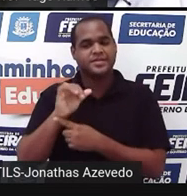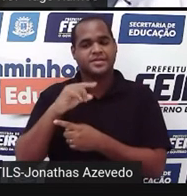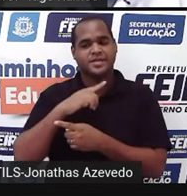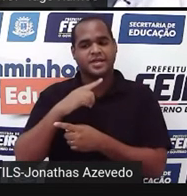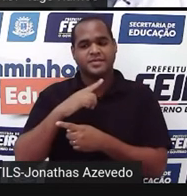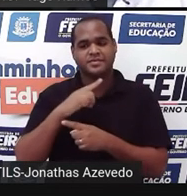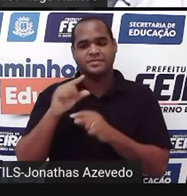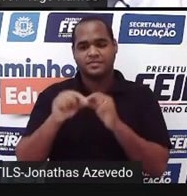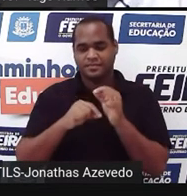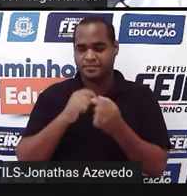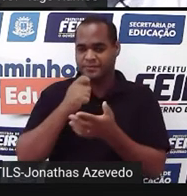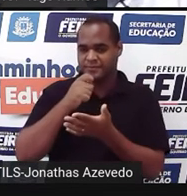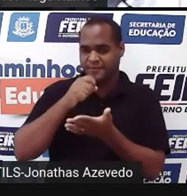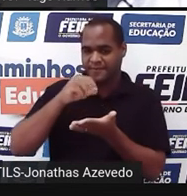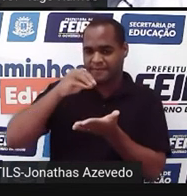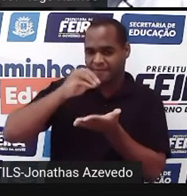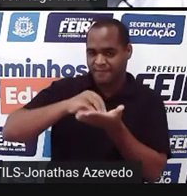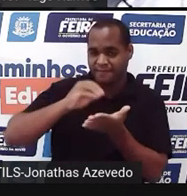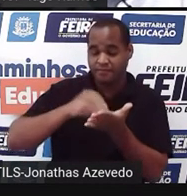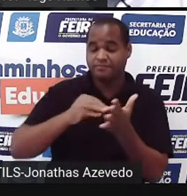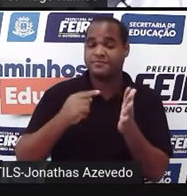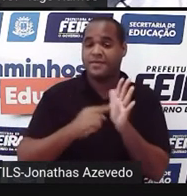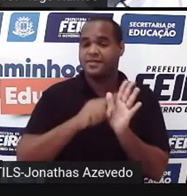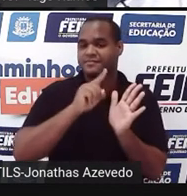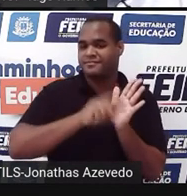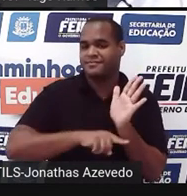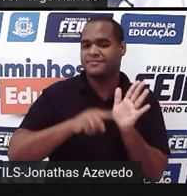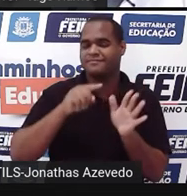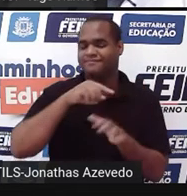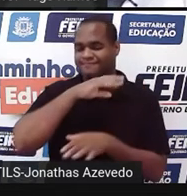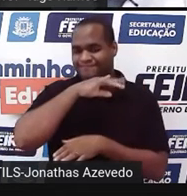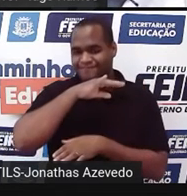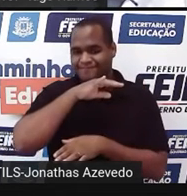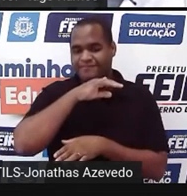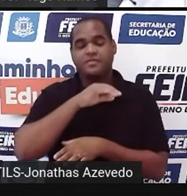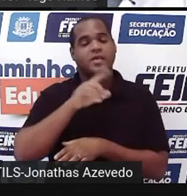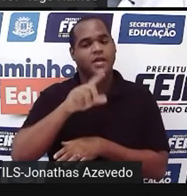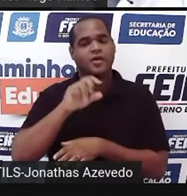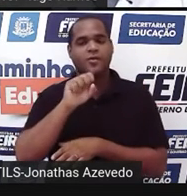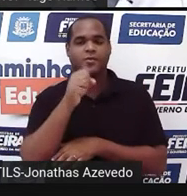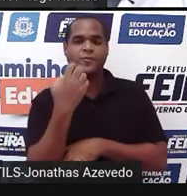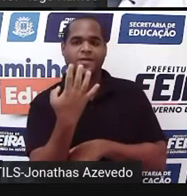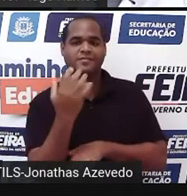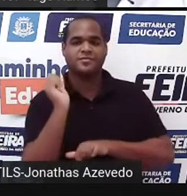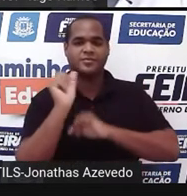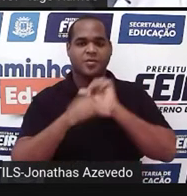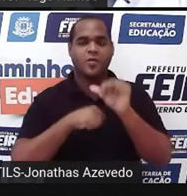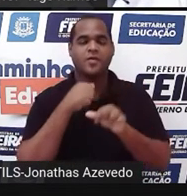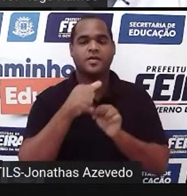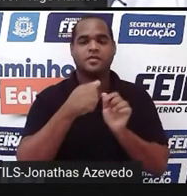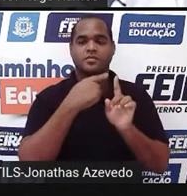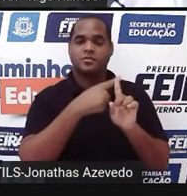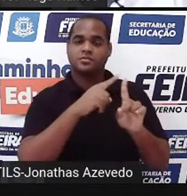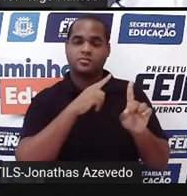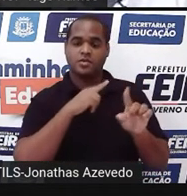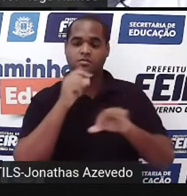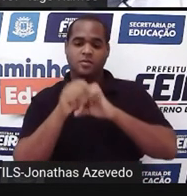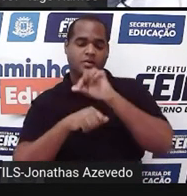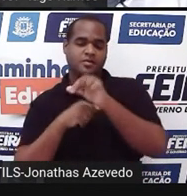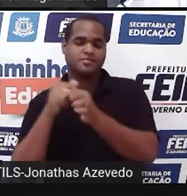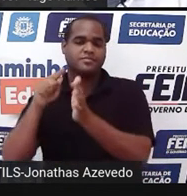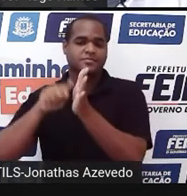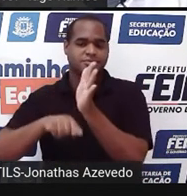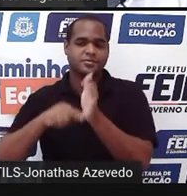a dívida né a gente associar coisa negativa coisa ruim 84 mudou né Tava positivo vai para o outro lado